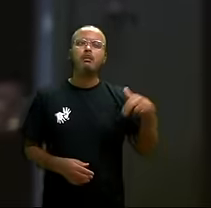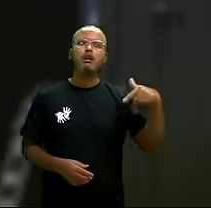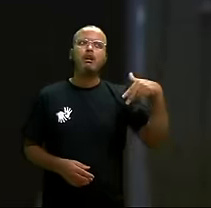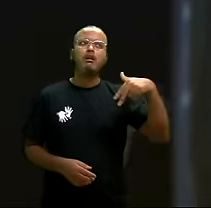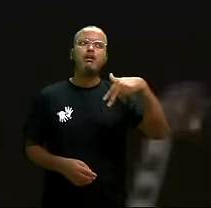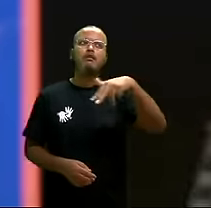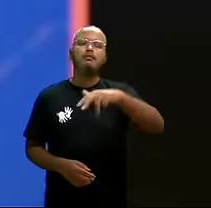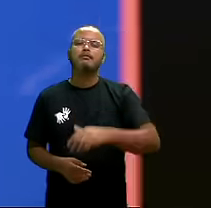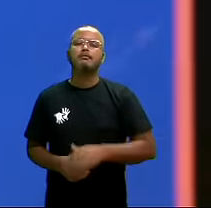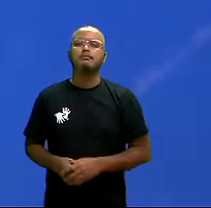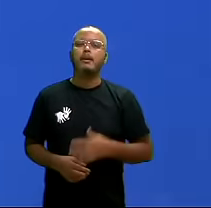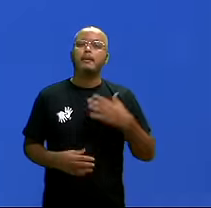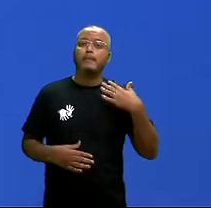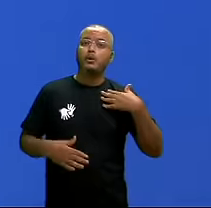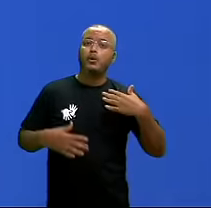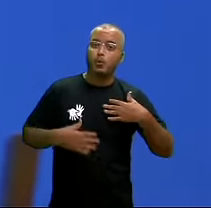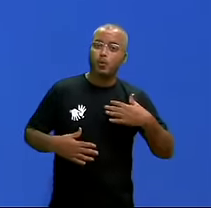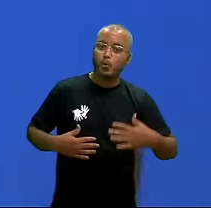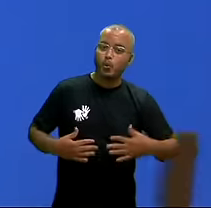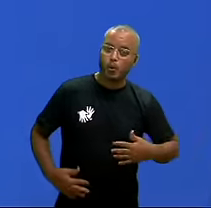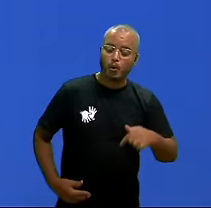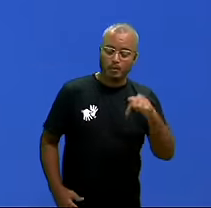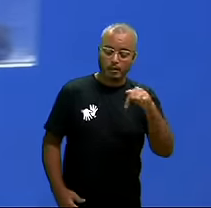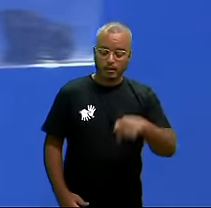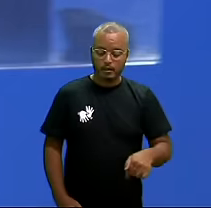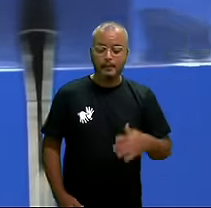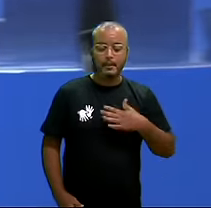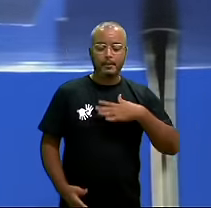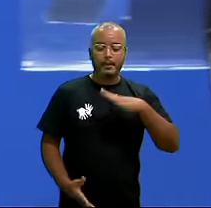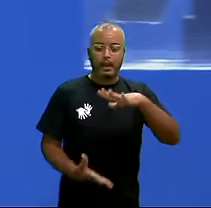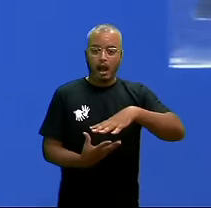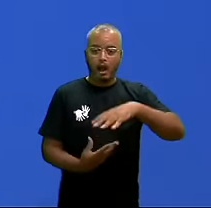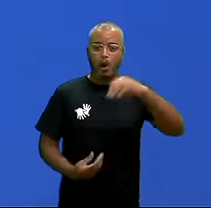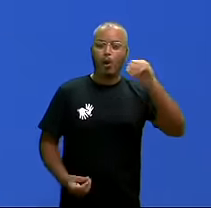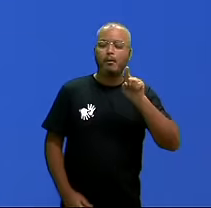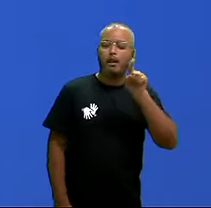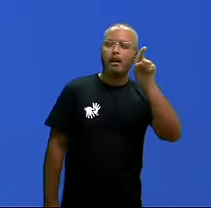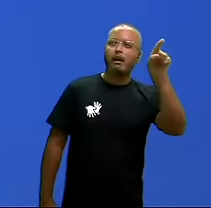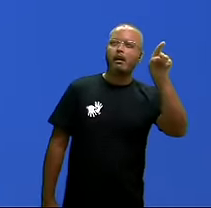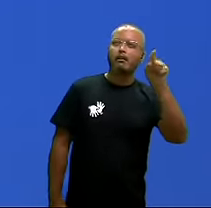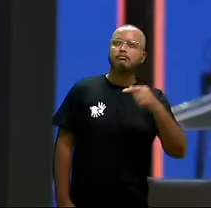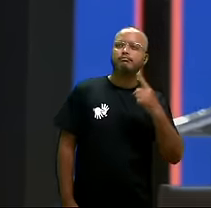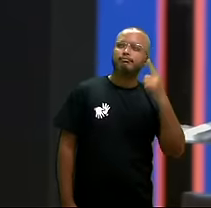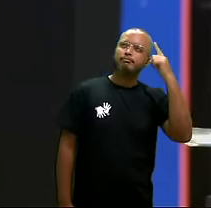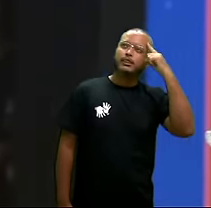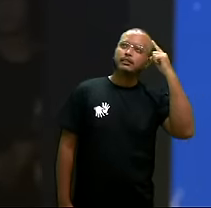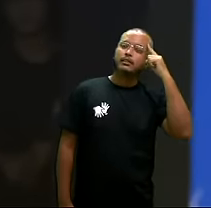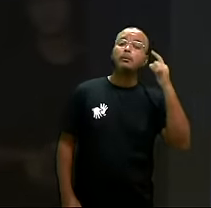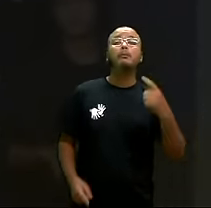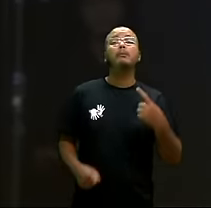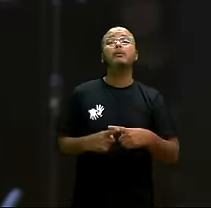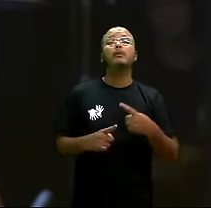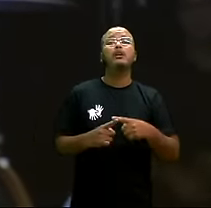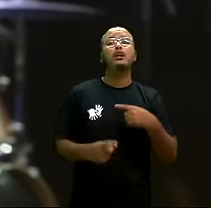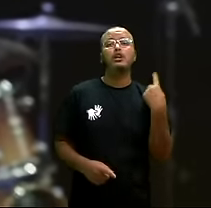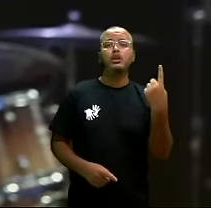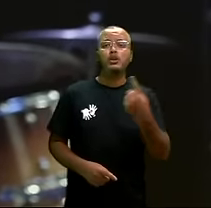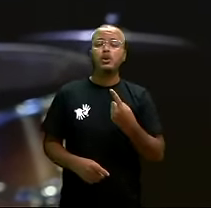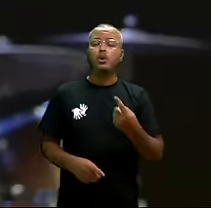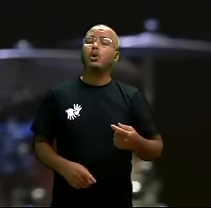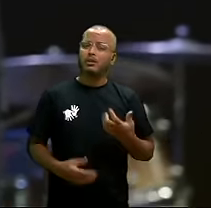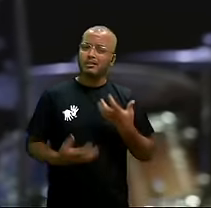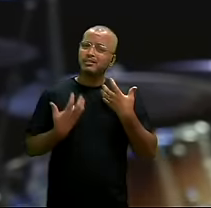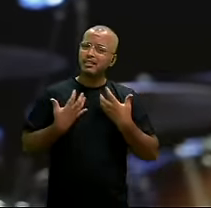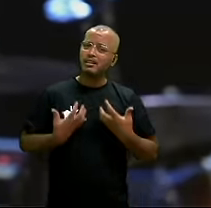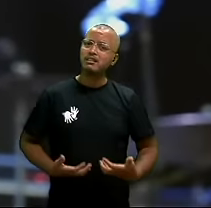Meu corpo está aqui, mas minha alma está lá, em algum lugar. Por quê? Ele está cansado desde quarta-feira, irmão. Normal o corpo cansar, é normal.